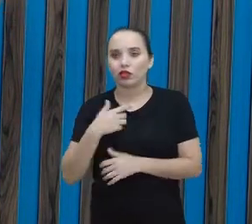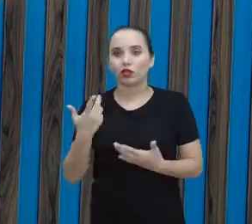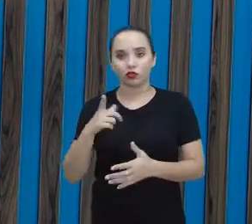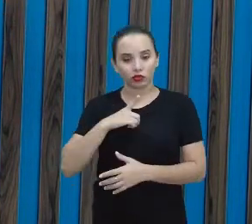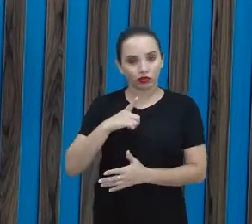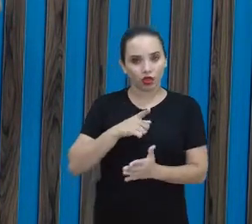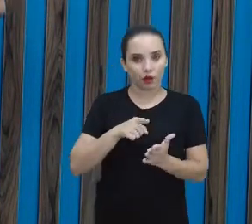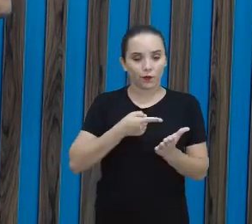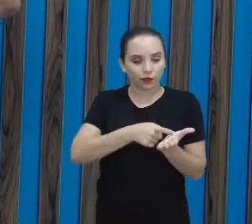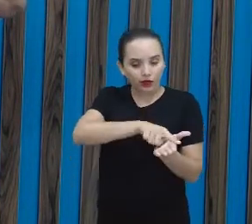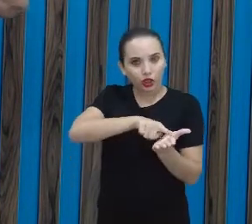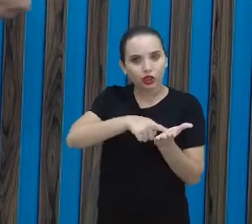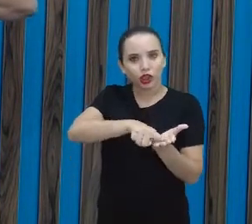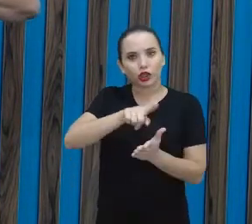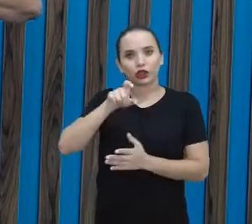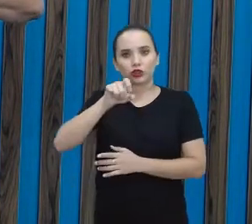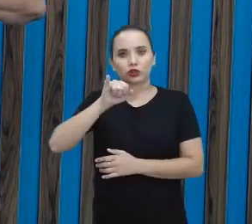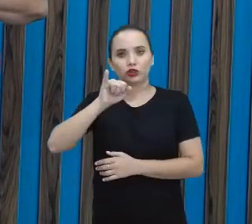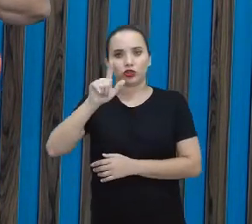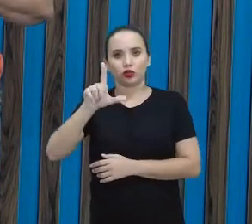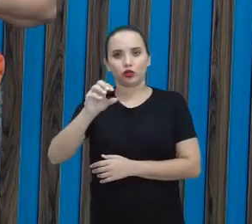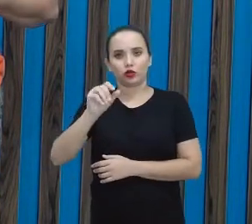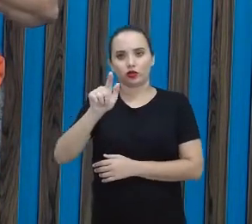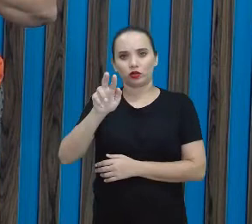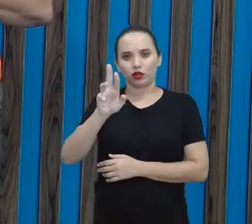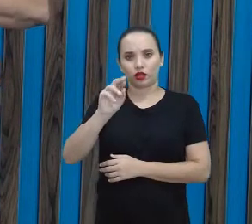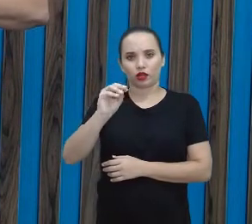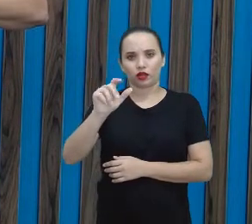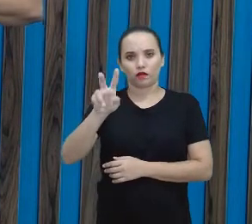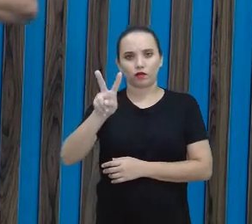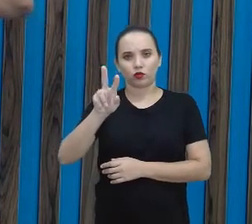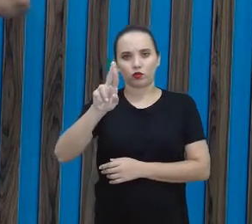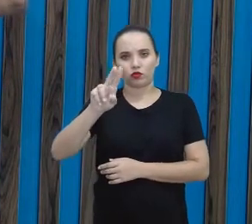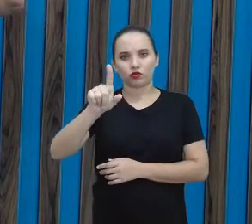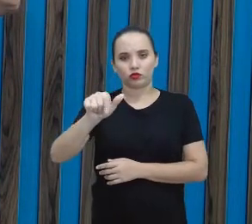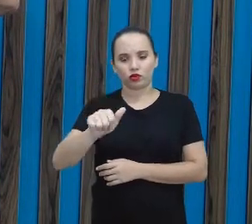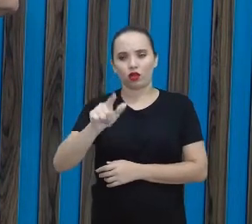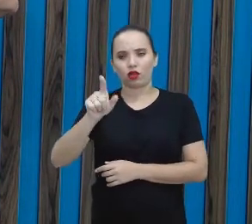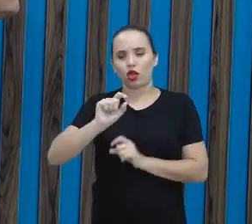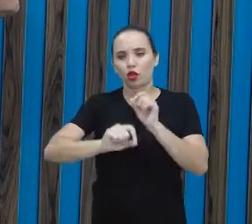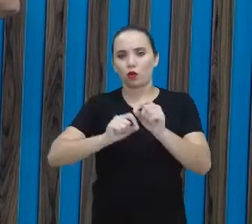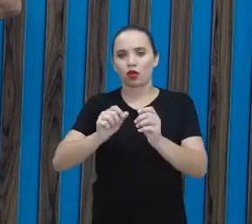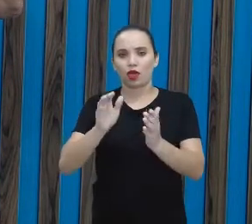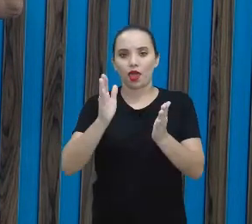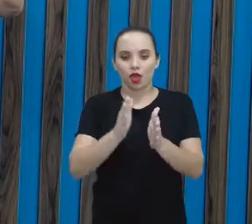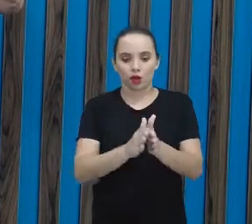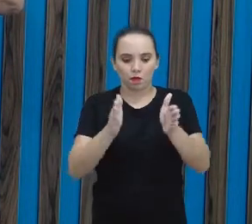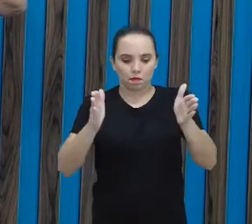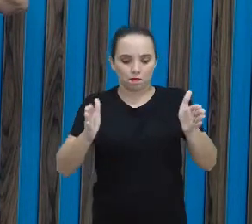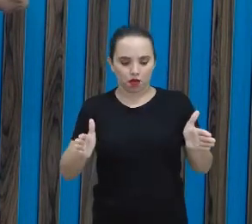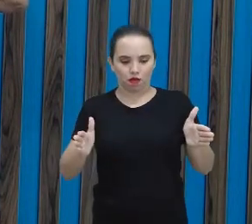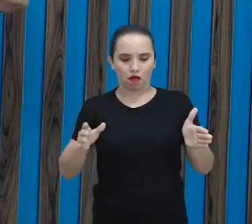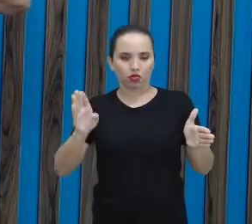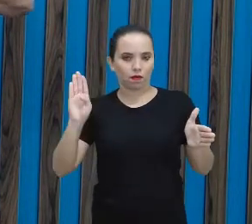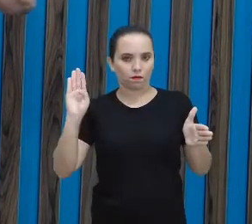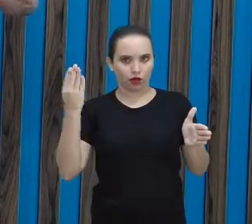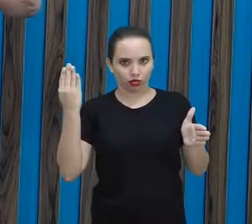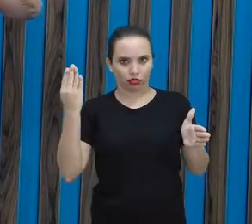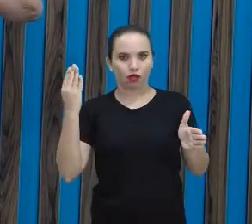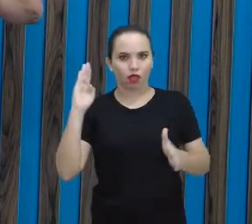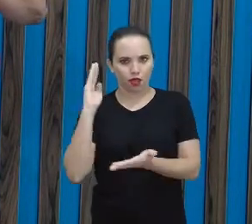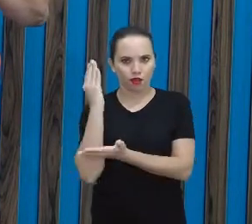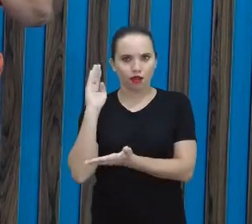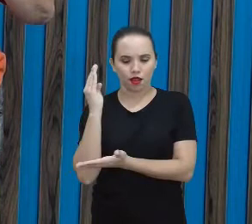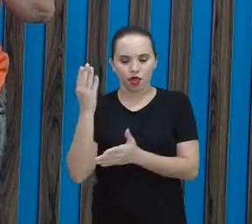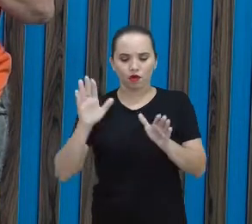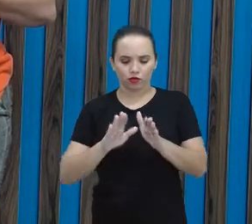de madeira onde se entalhava a imagem, né, passava-se a tinta, era uma espécie de carimbo, era como um